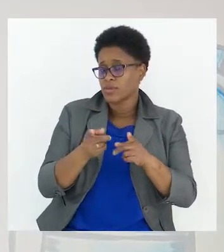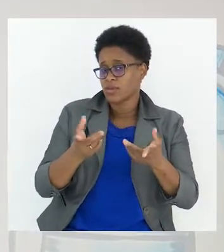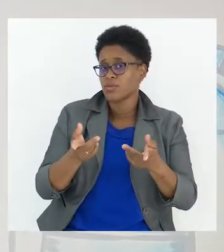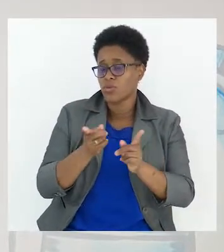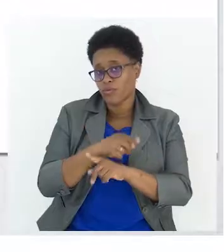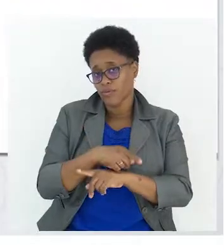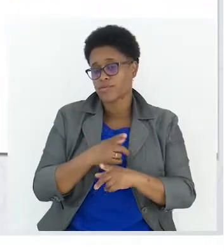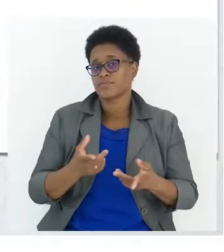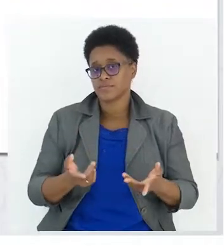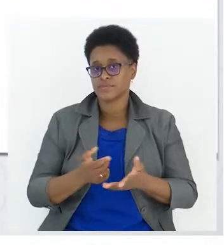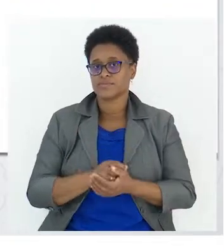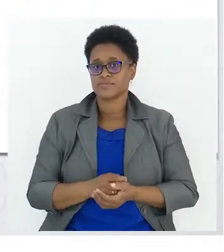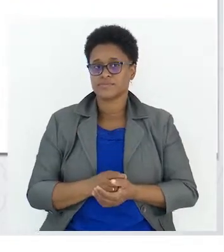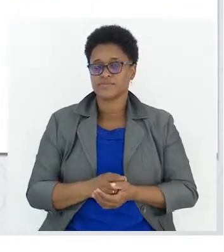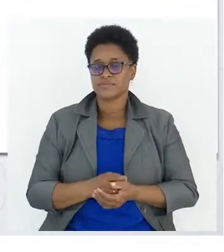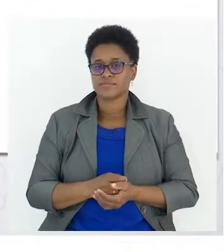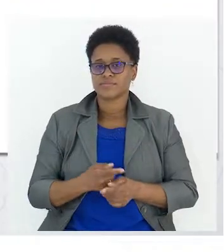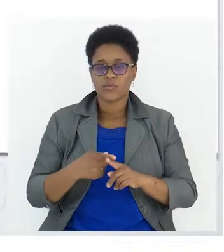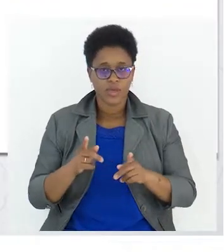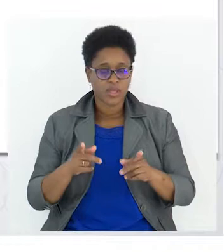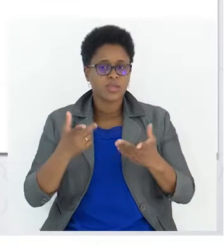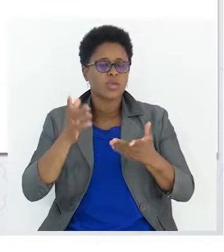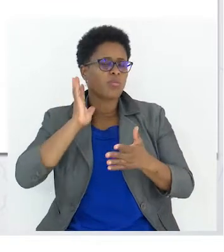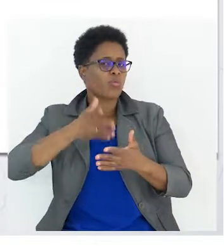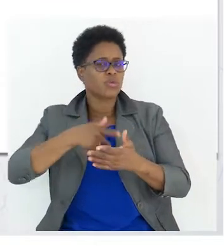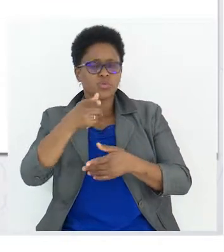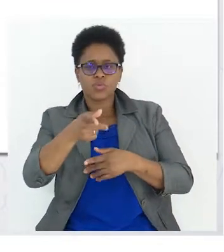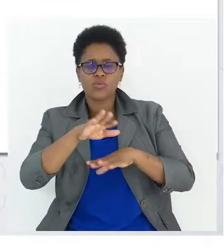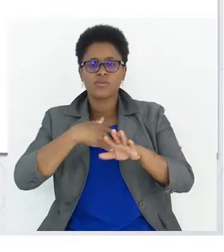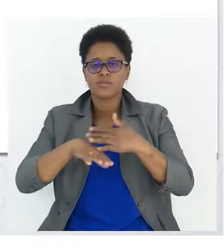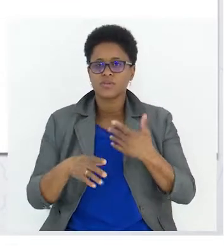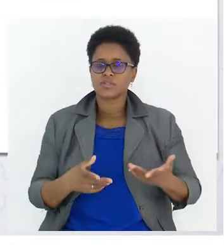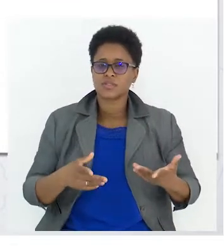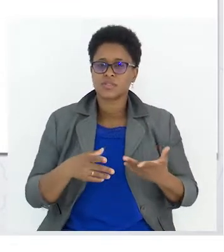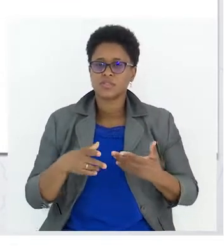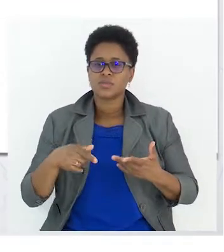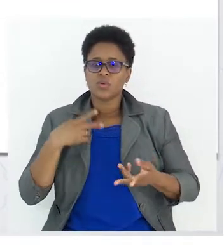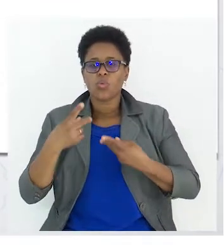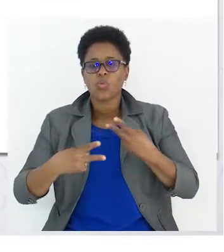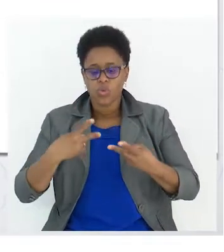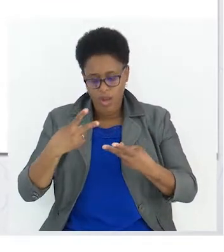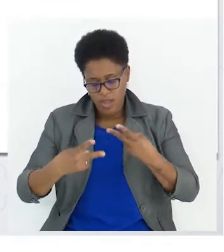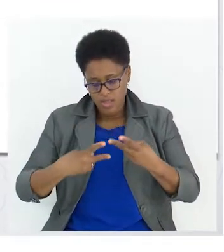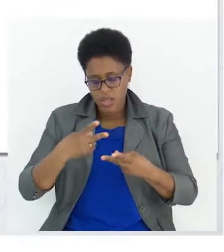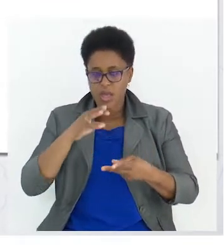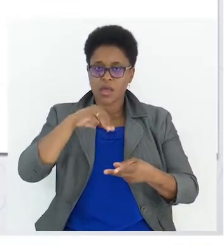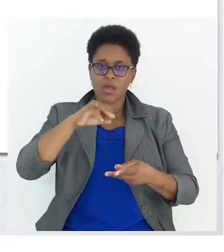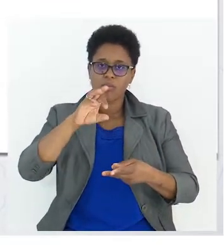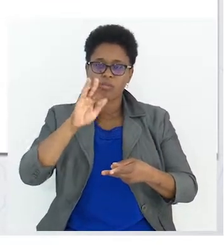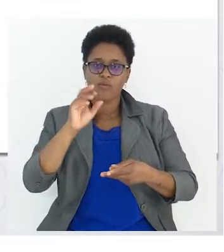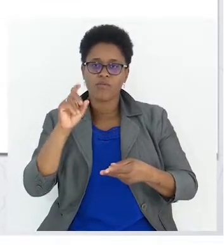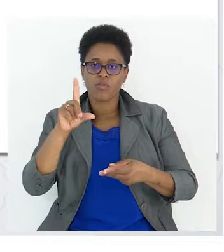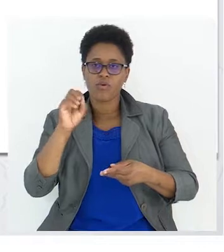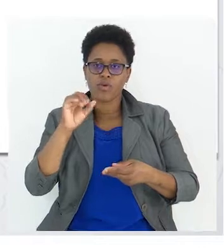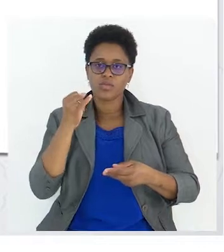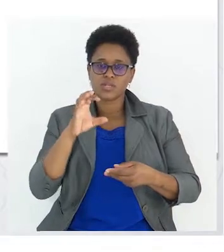diferenciação. E por último, tu vais fazer aquilo agora que é analisar morfologicamente palavras dentro do